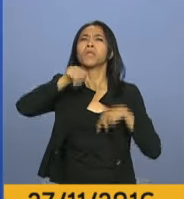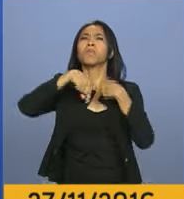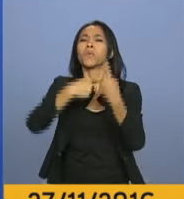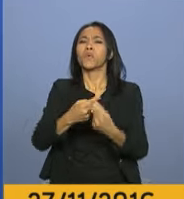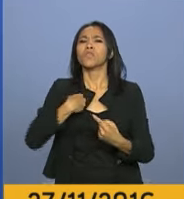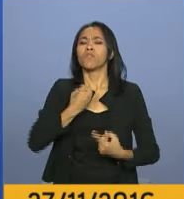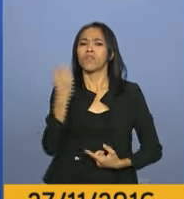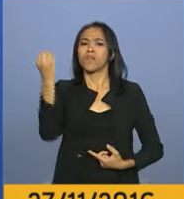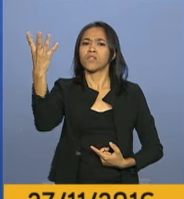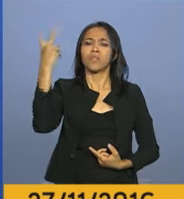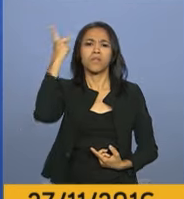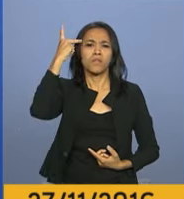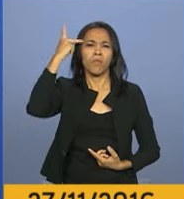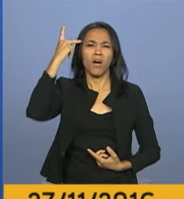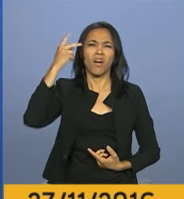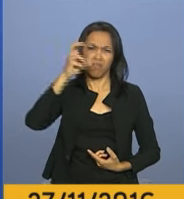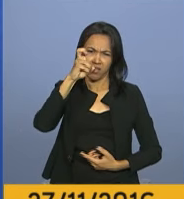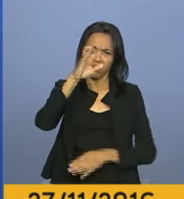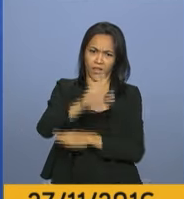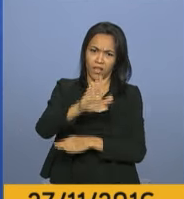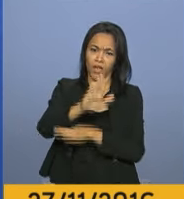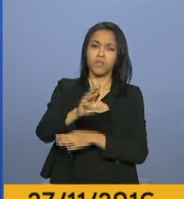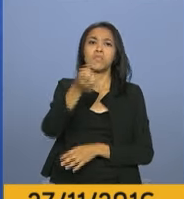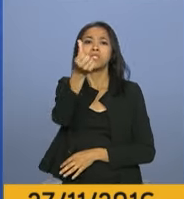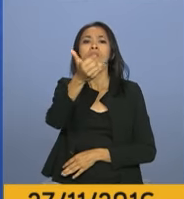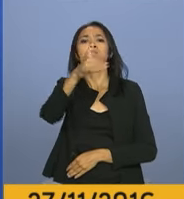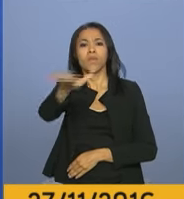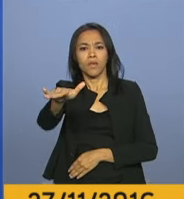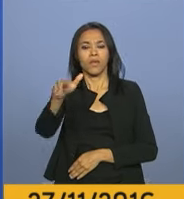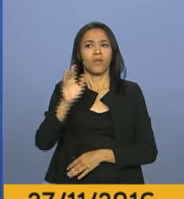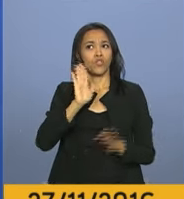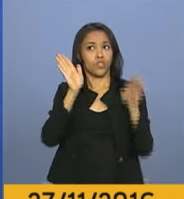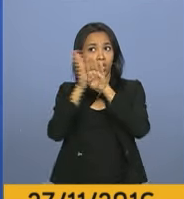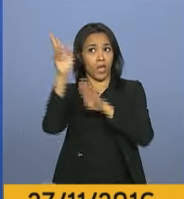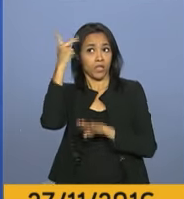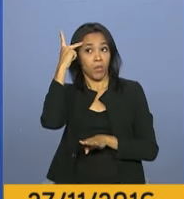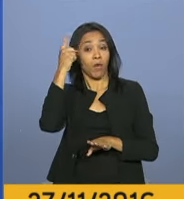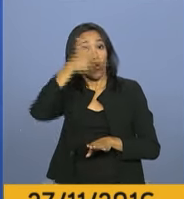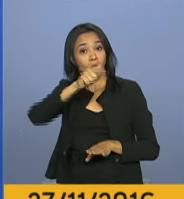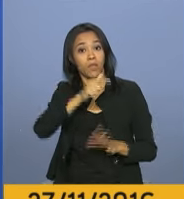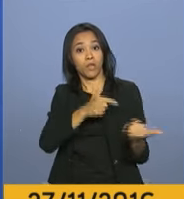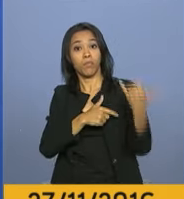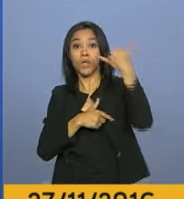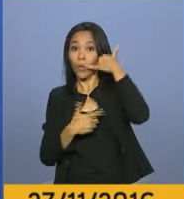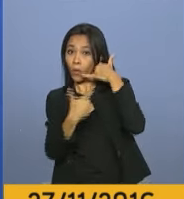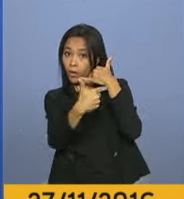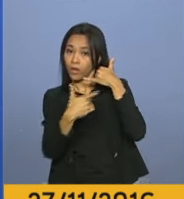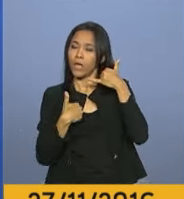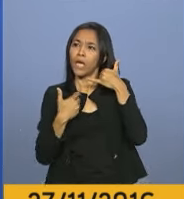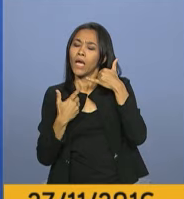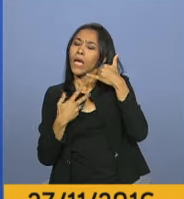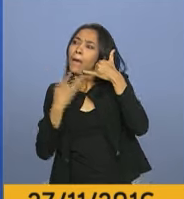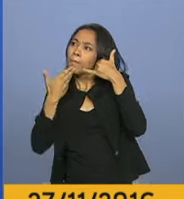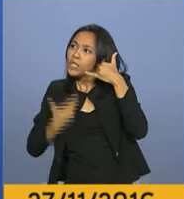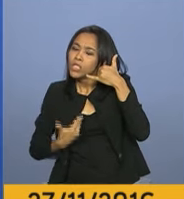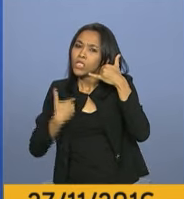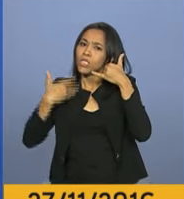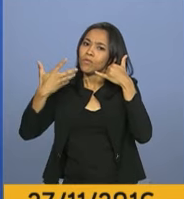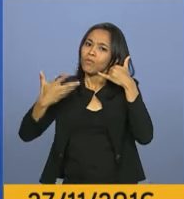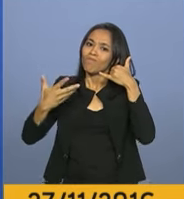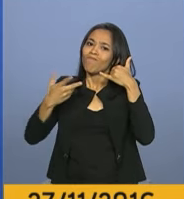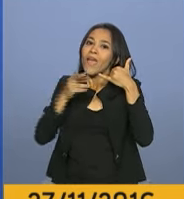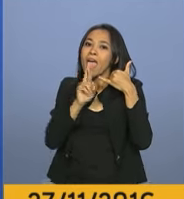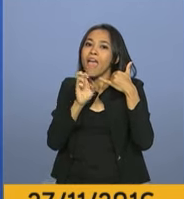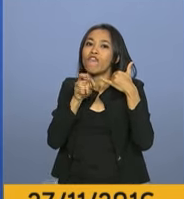Paulo lá pelas 5 horas da tarde, quando foi 6:30, lá chegando, ele me telefonou. Disse, presidente, eu quero pedir em caráter